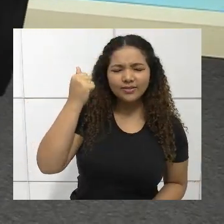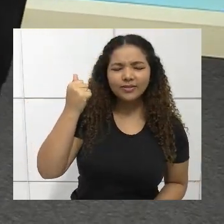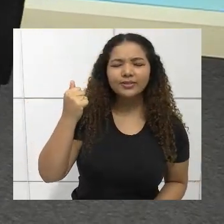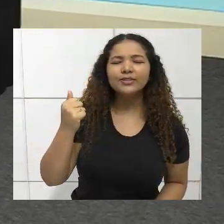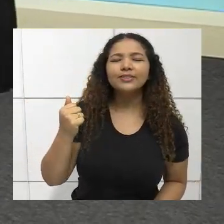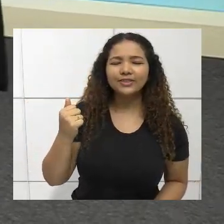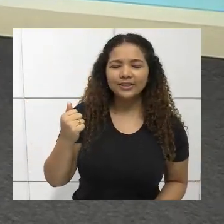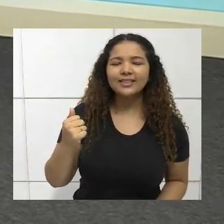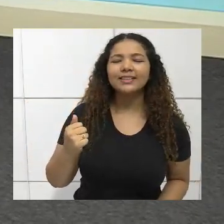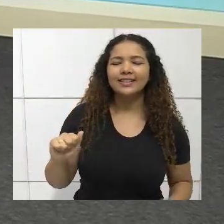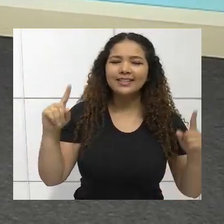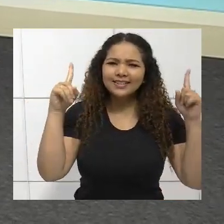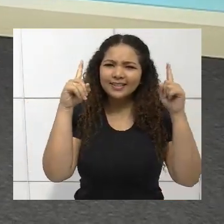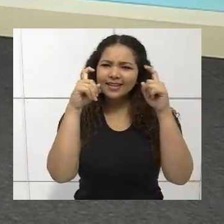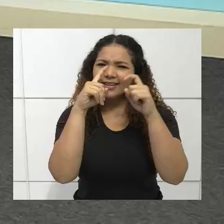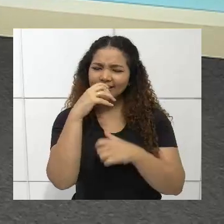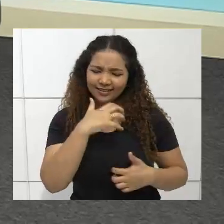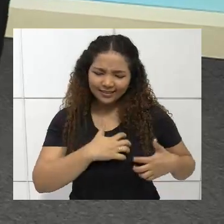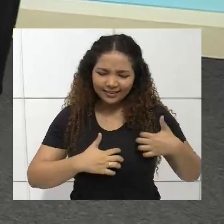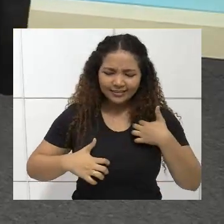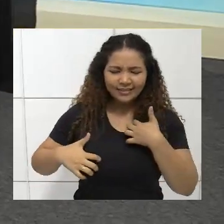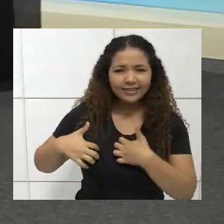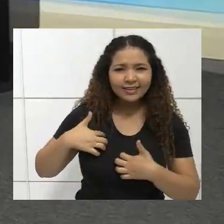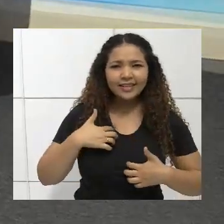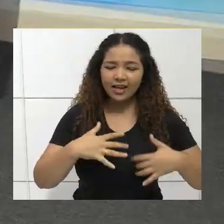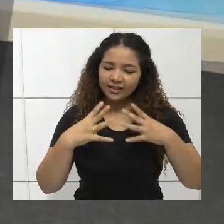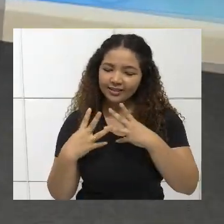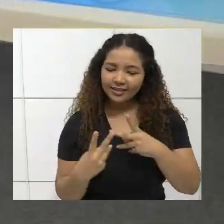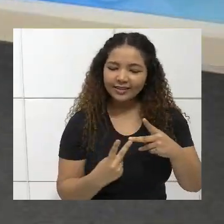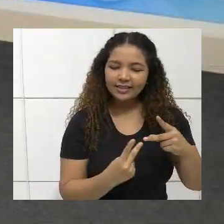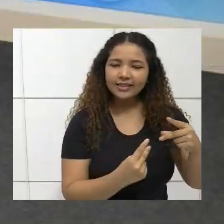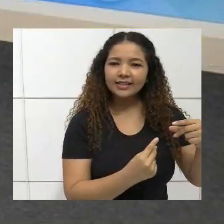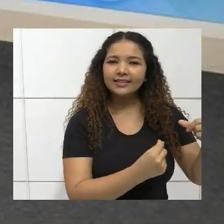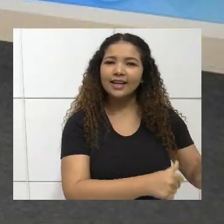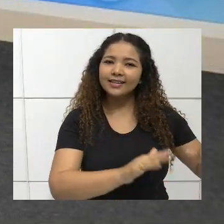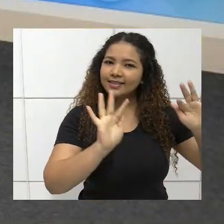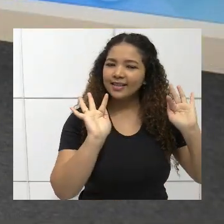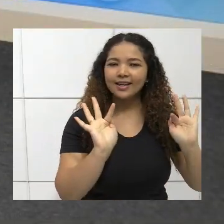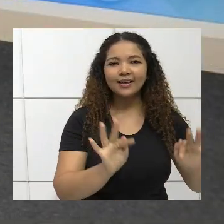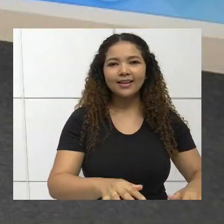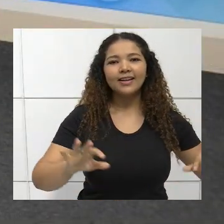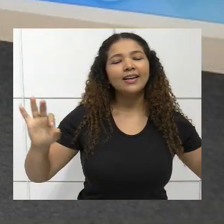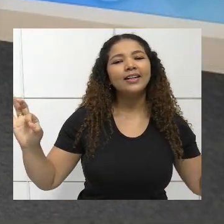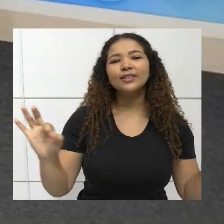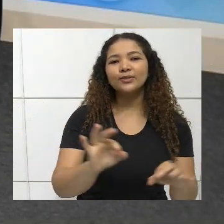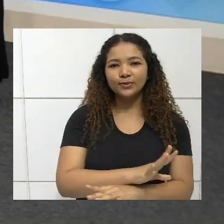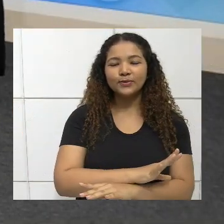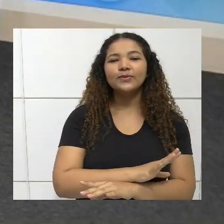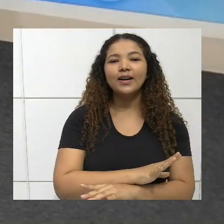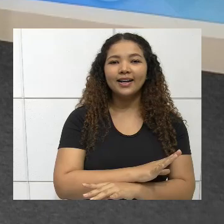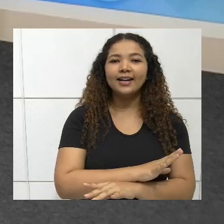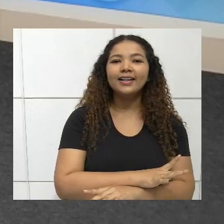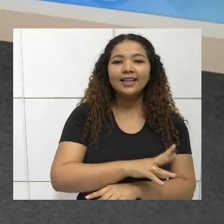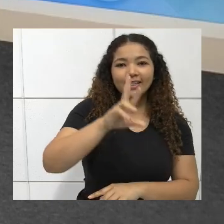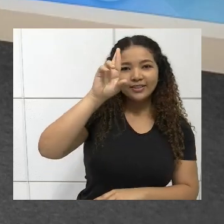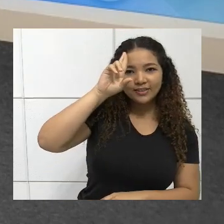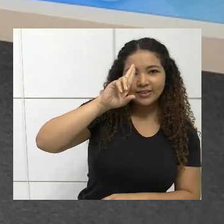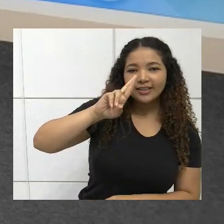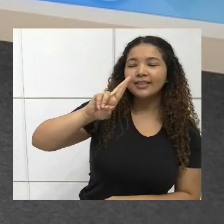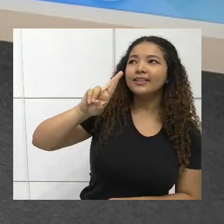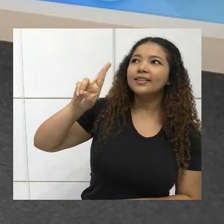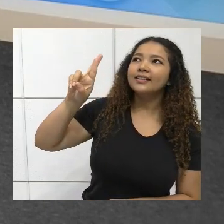mas hoje sei que esse deserto